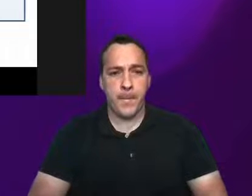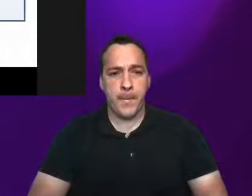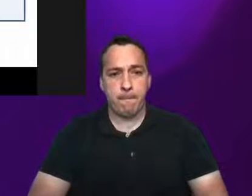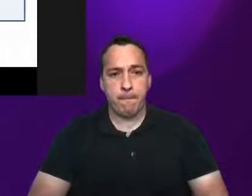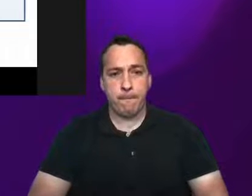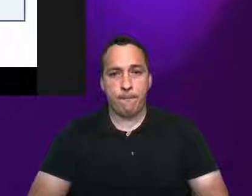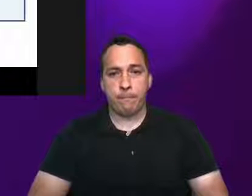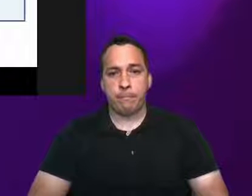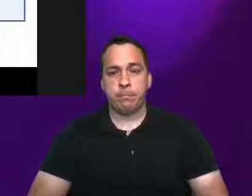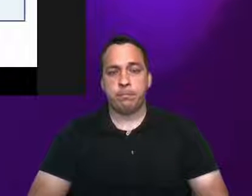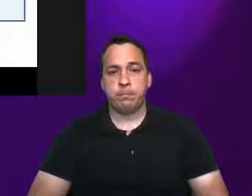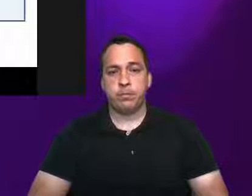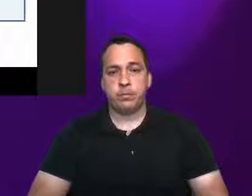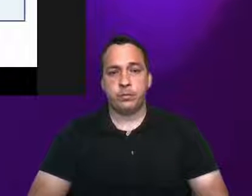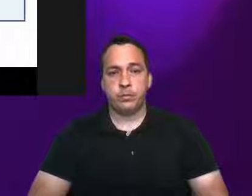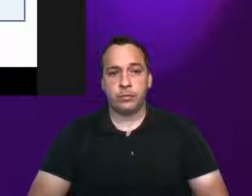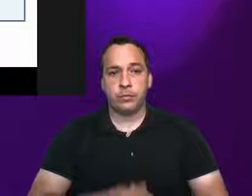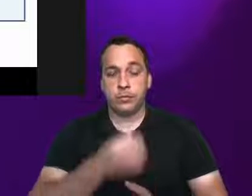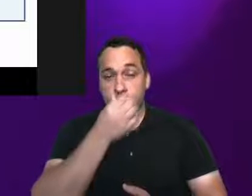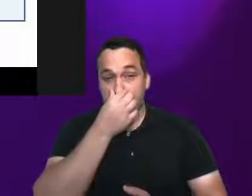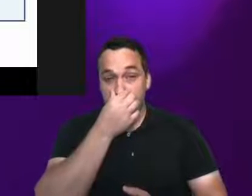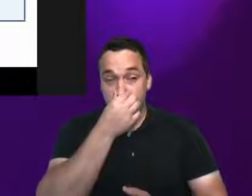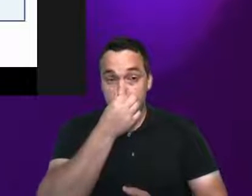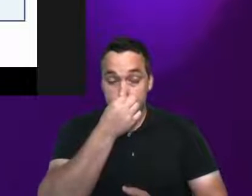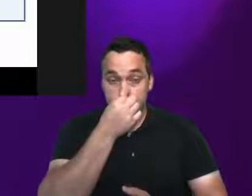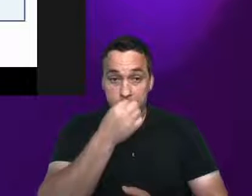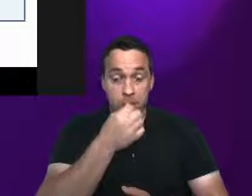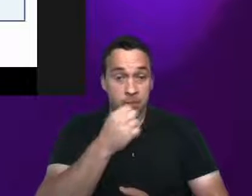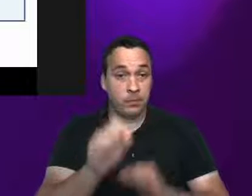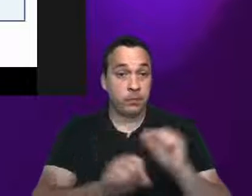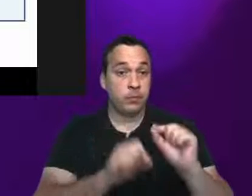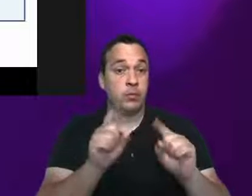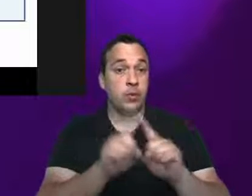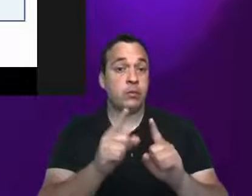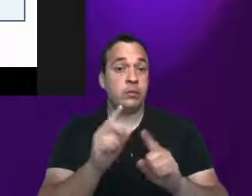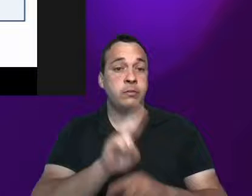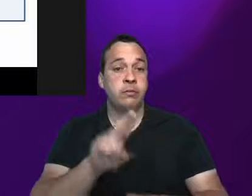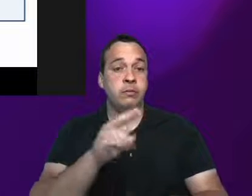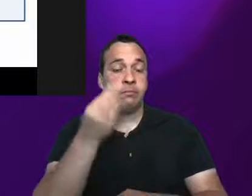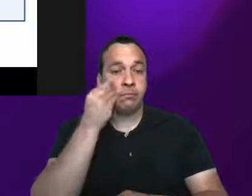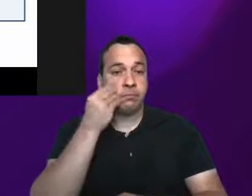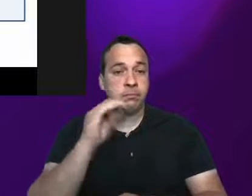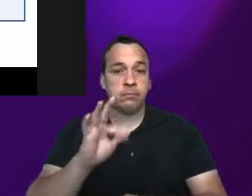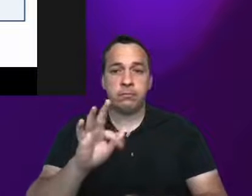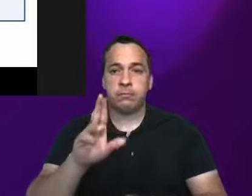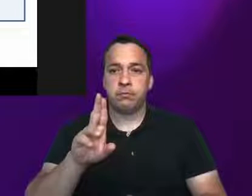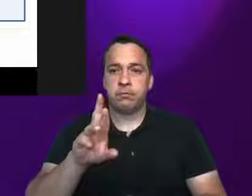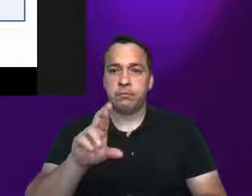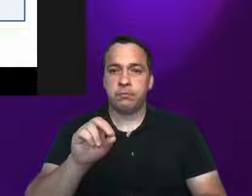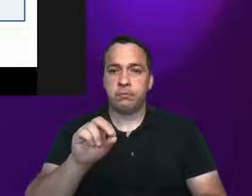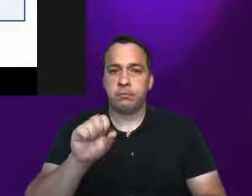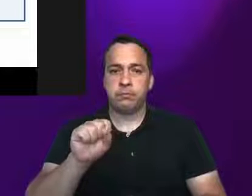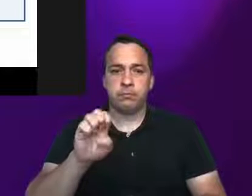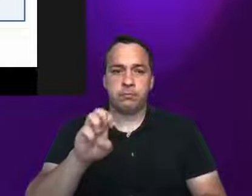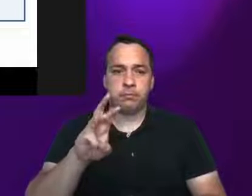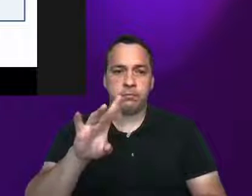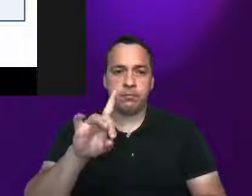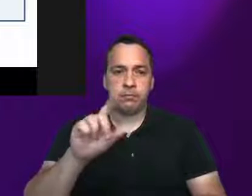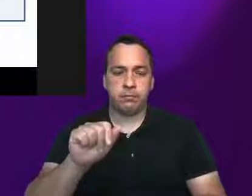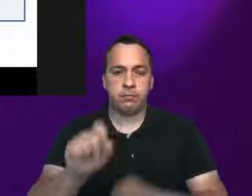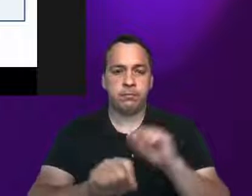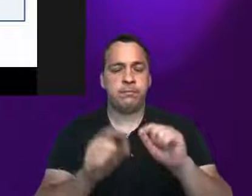atualmente. E aí, então, o teste de estresse de furosemida, já tem mais ou menos uma década dessa publicação, ele é um teste